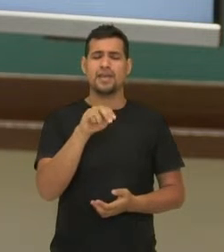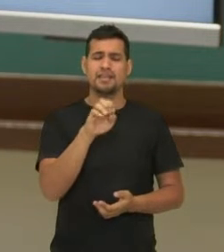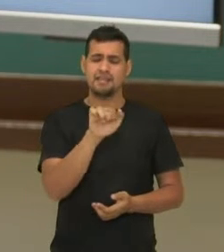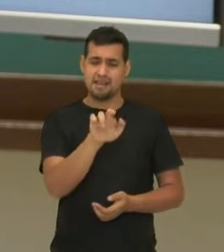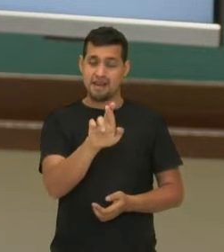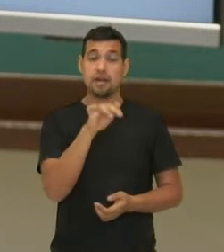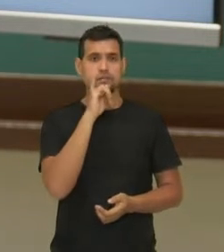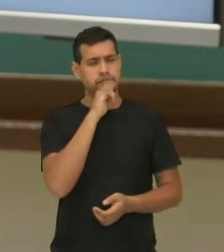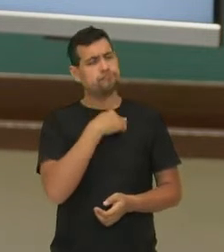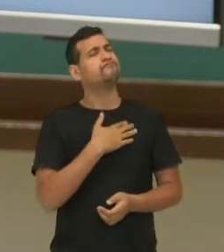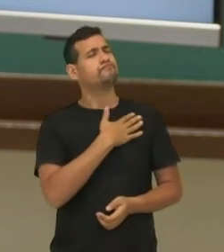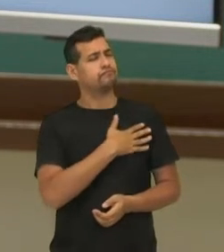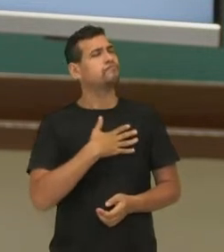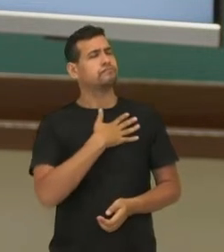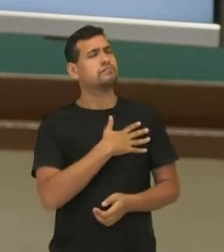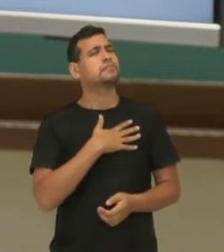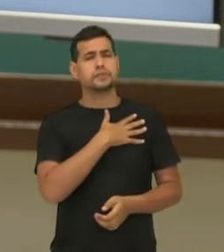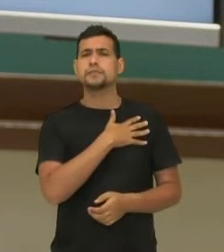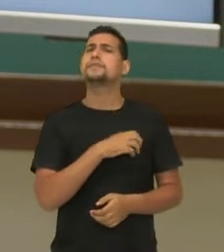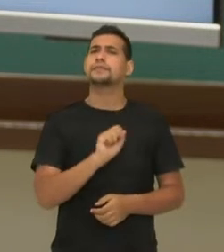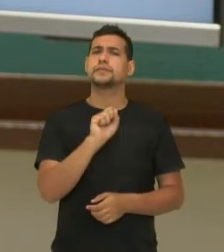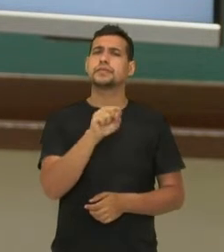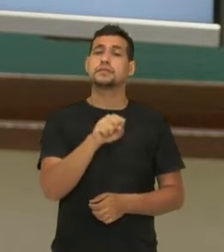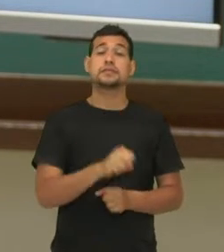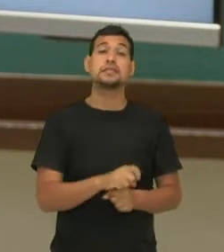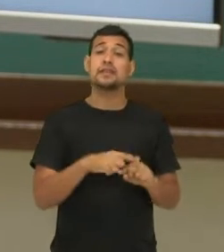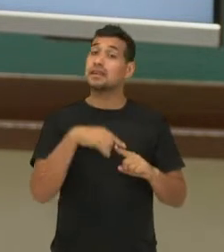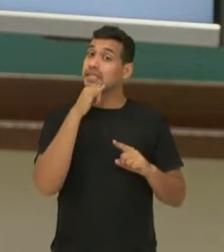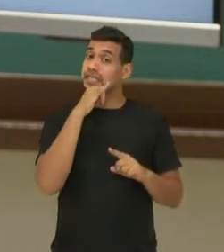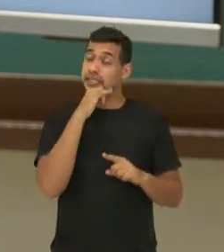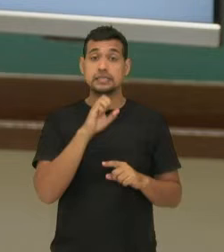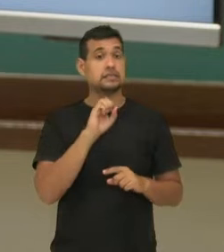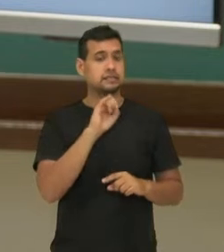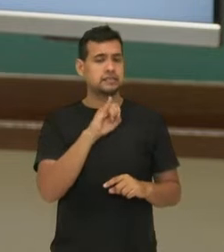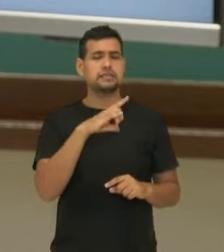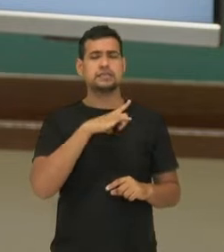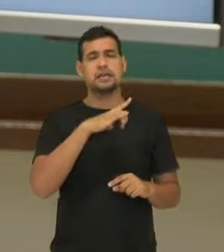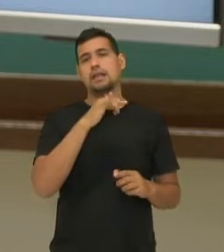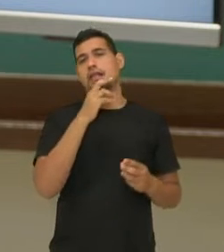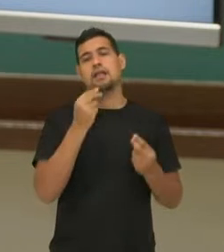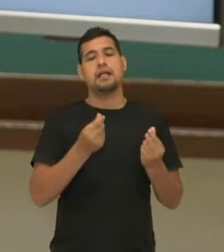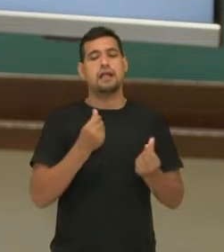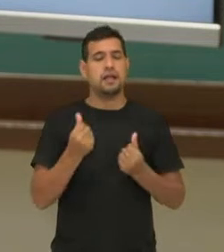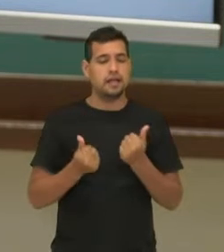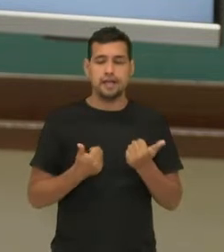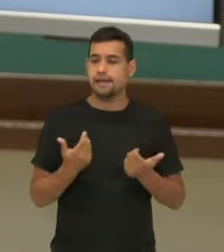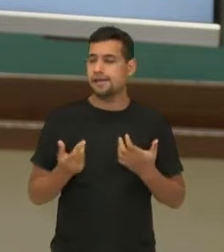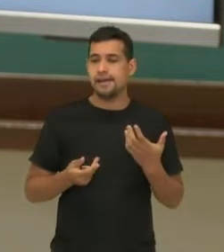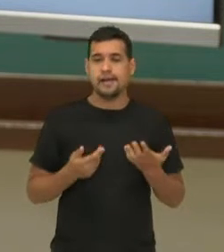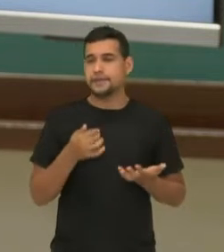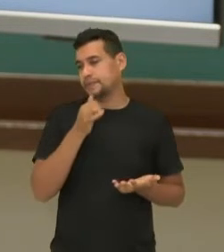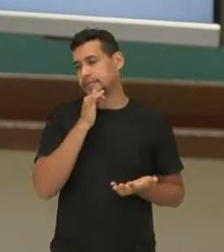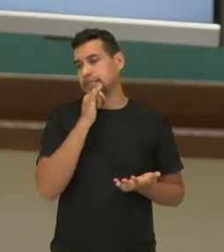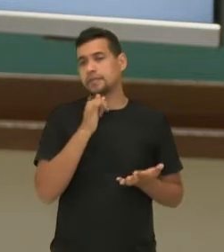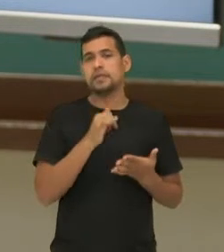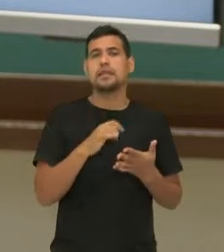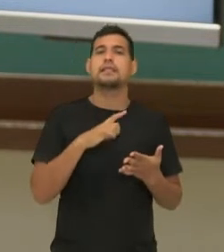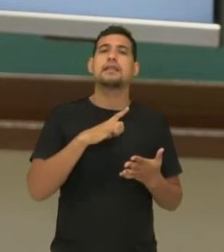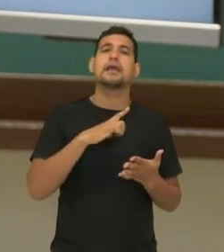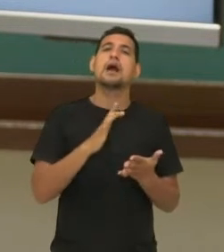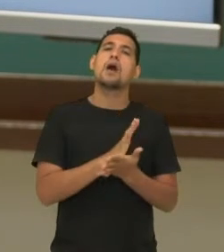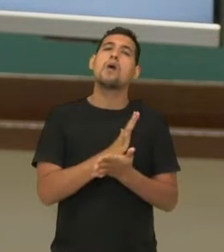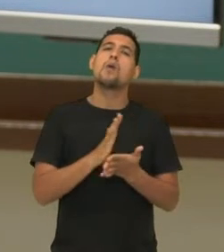ficar meio gusta certo se acaso tivesse quando